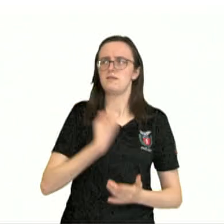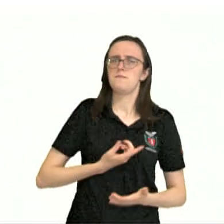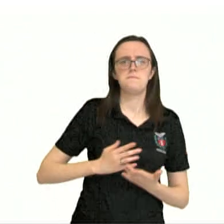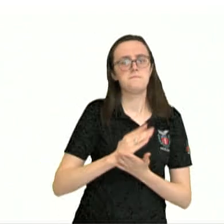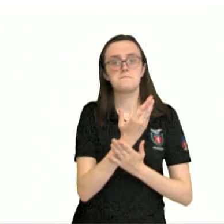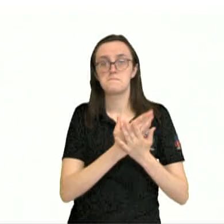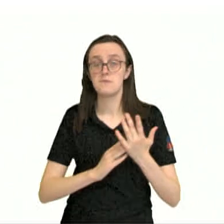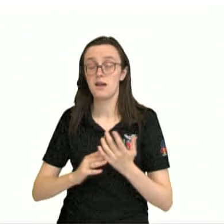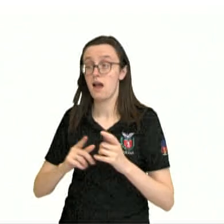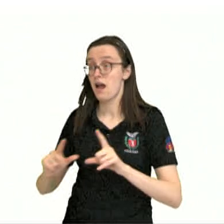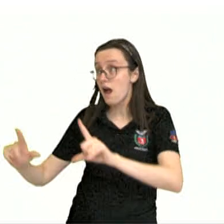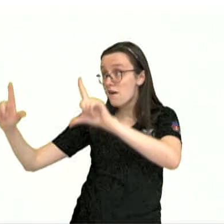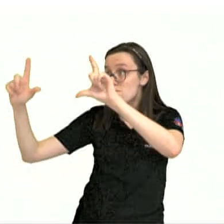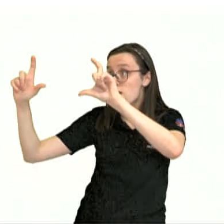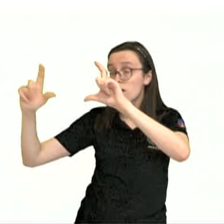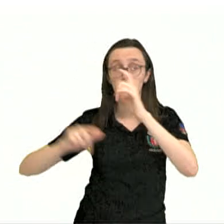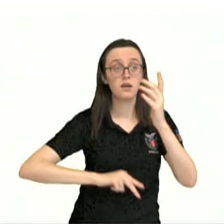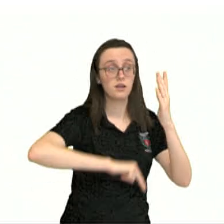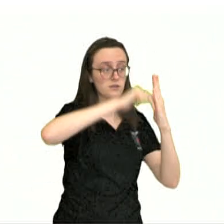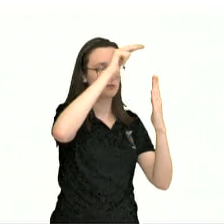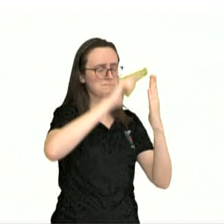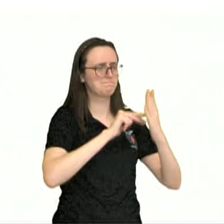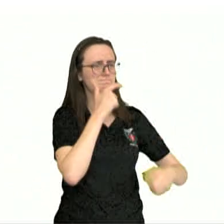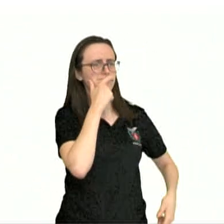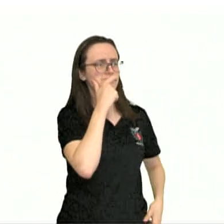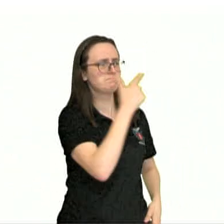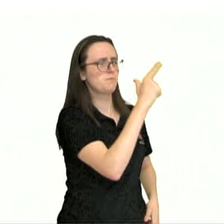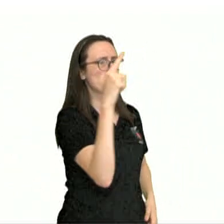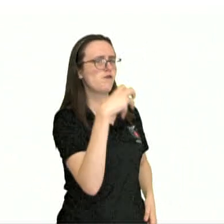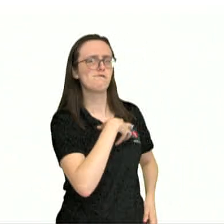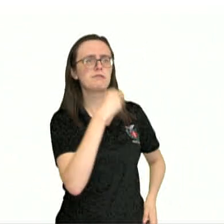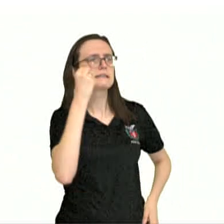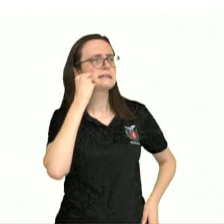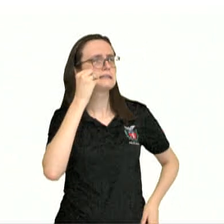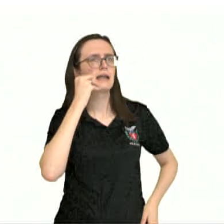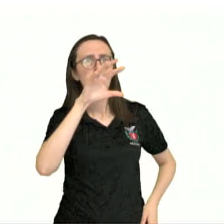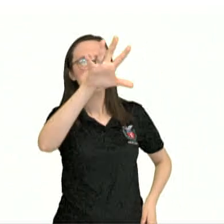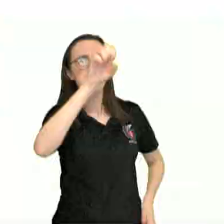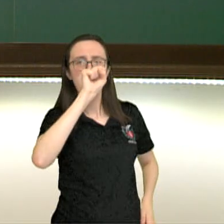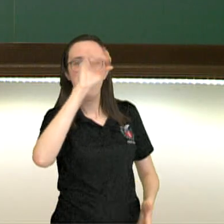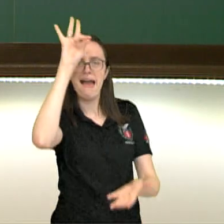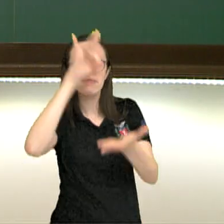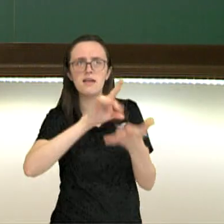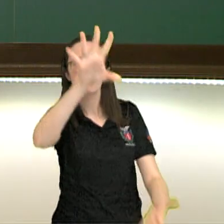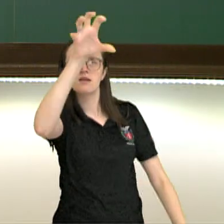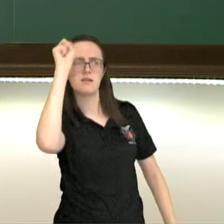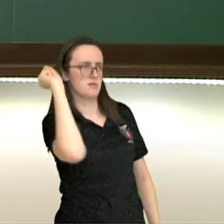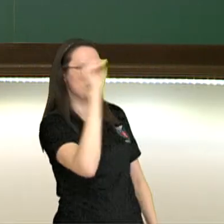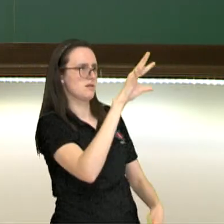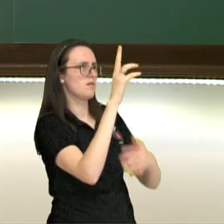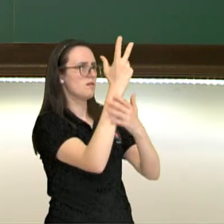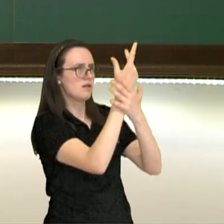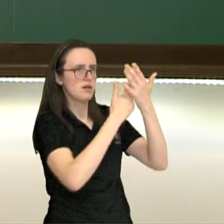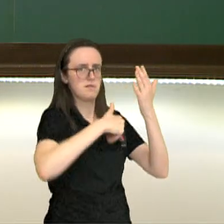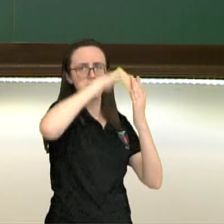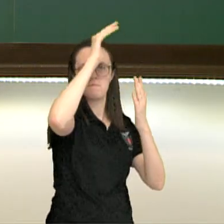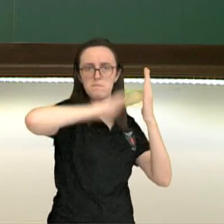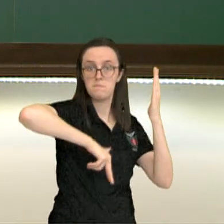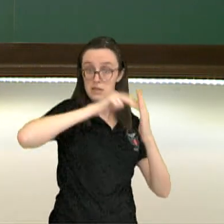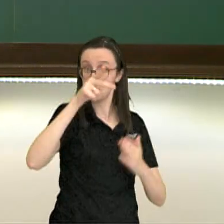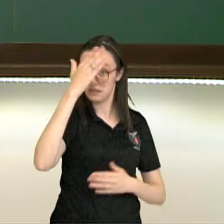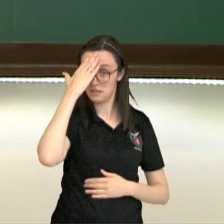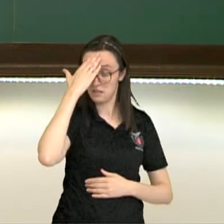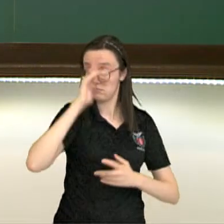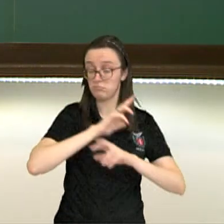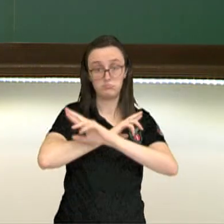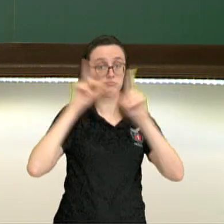fotografia fez com que a pintura procurasse outras formas de interpretação da realidade. Causou um assombro no cenário artístico,